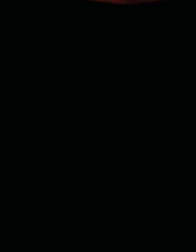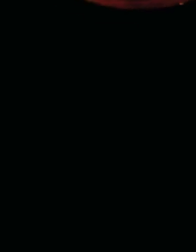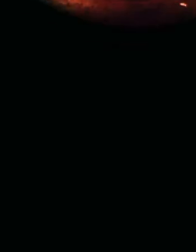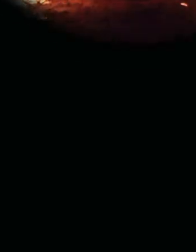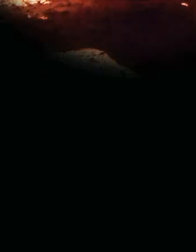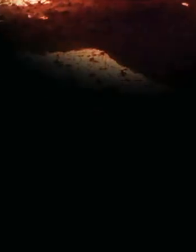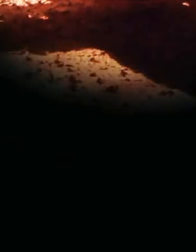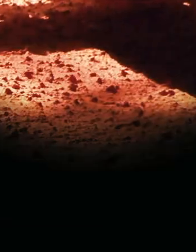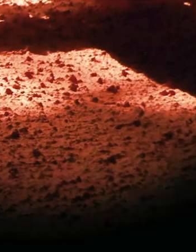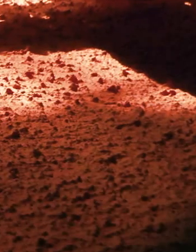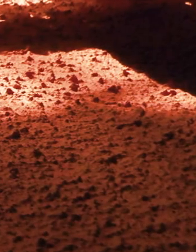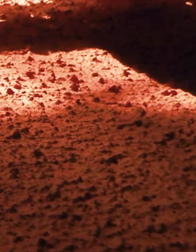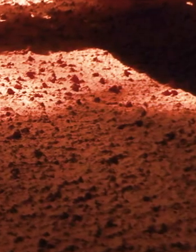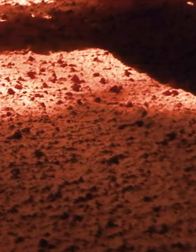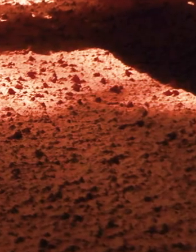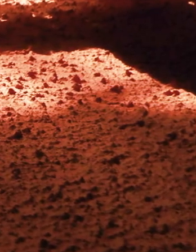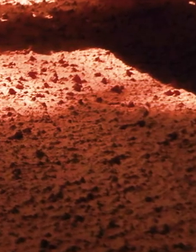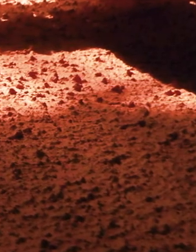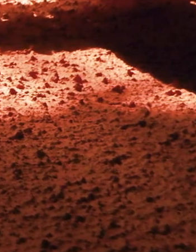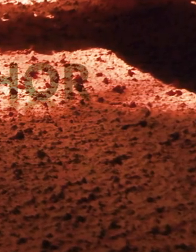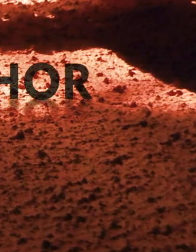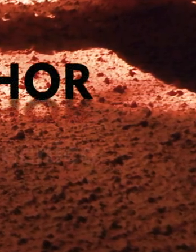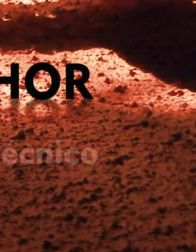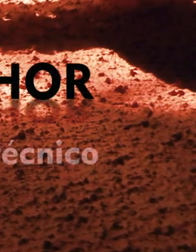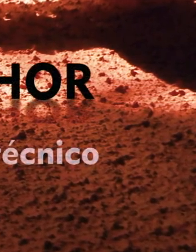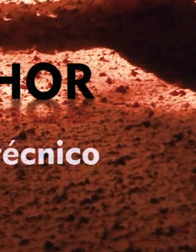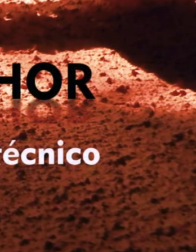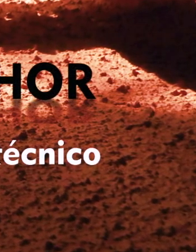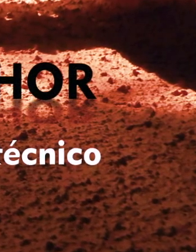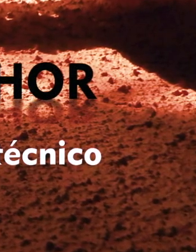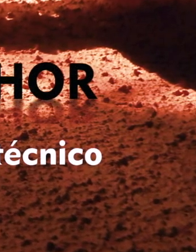entender, porque fui